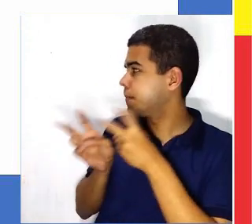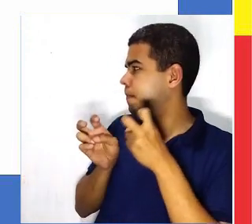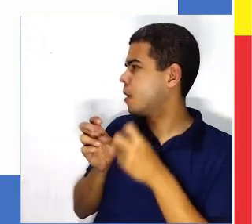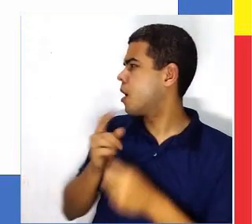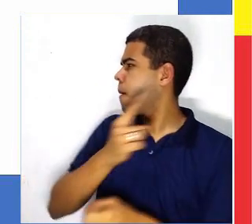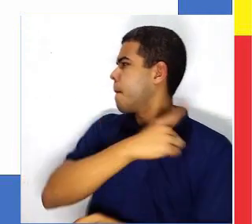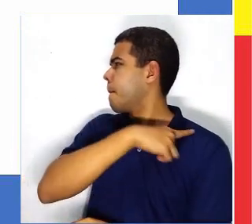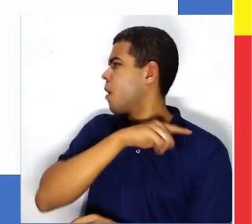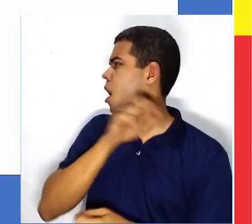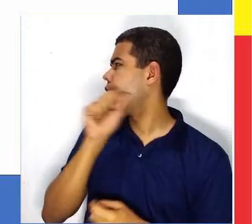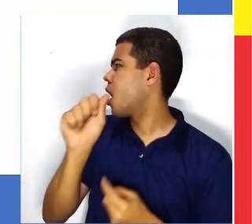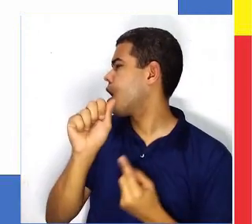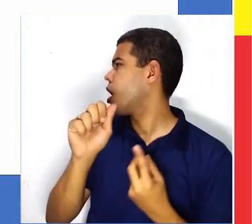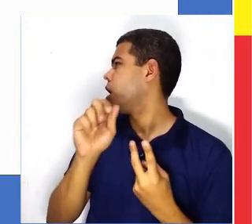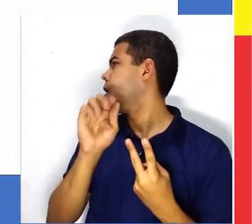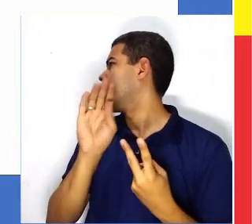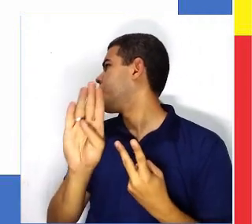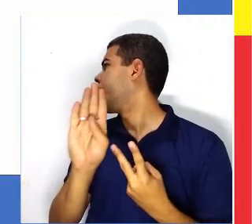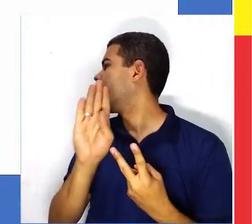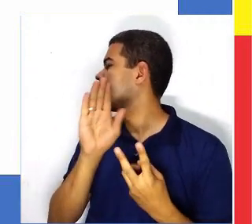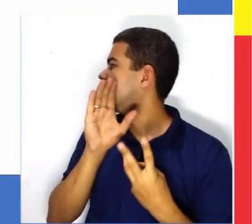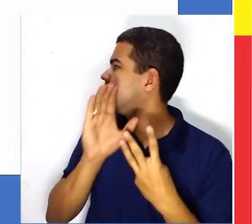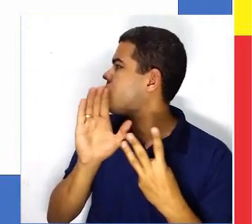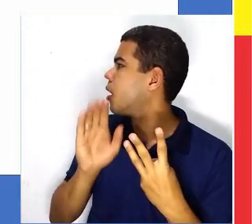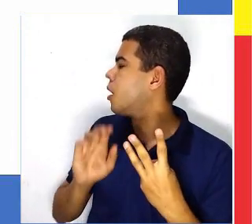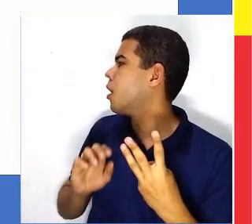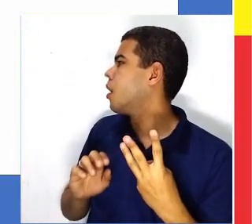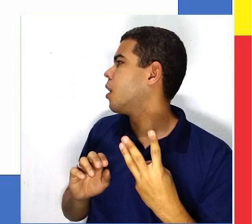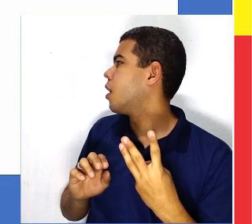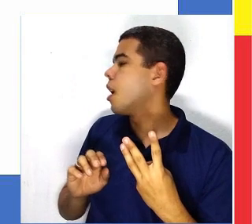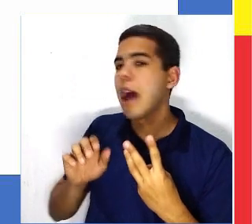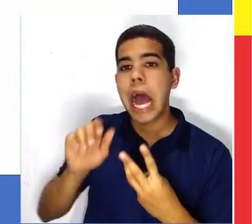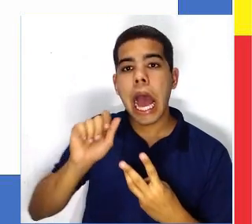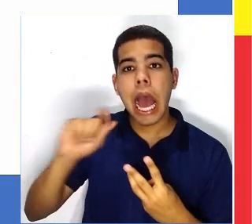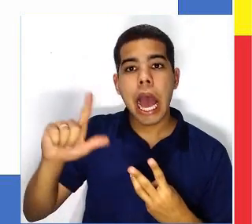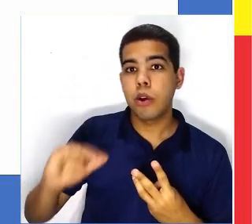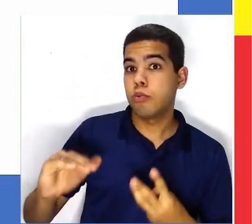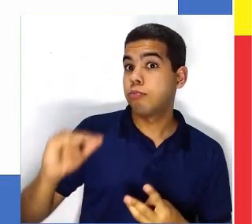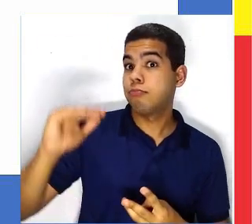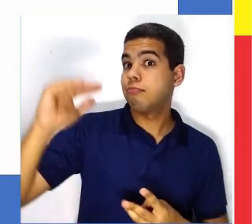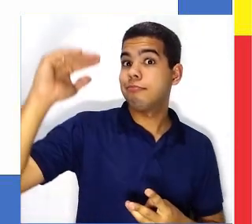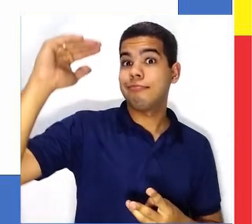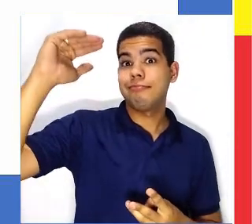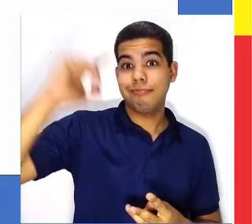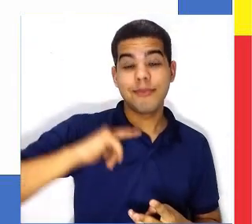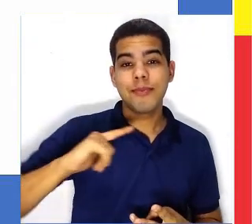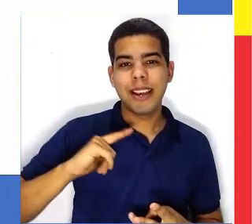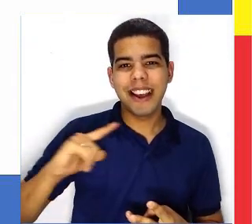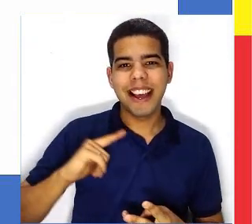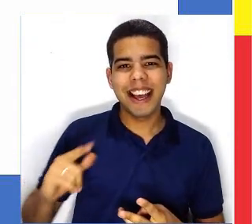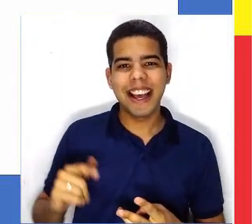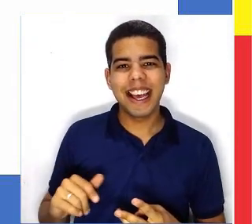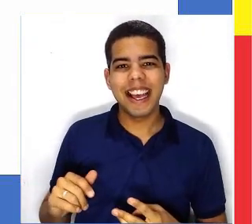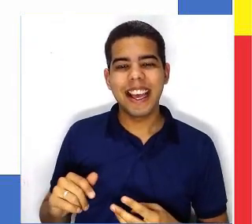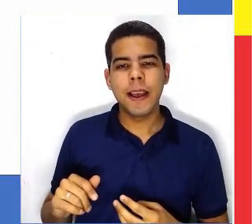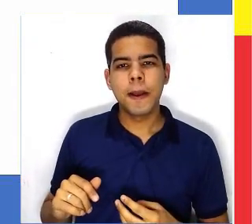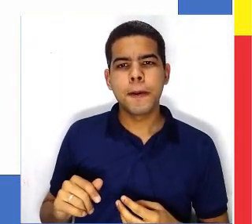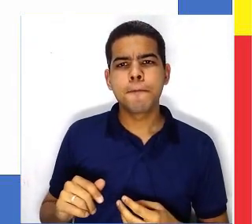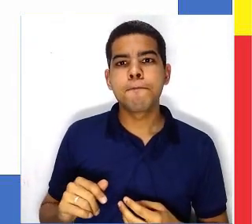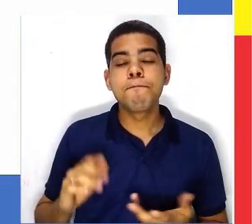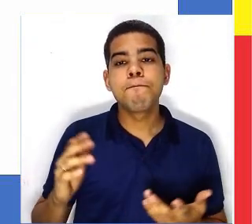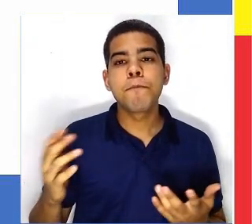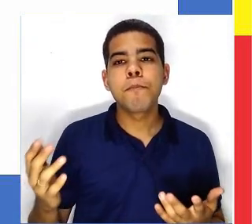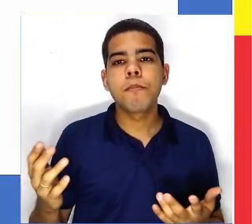primeiro ano A, no primeiro ano B, no primeiro ano C, a barrinha azul se destaca, ela é maior do que a barrinha